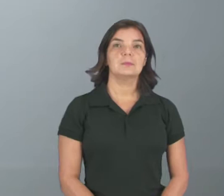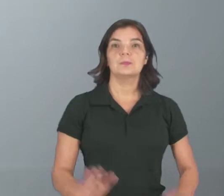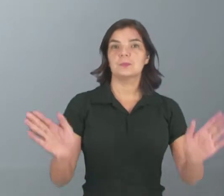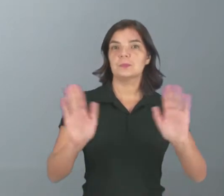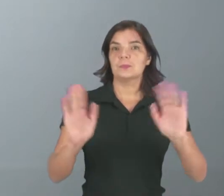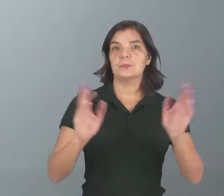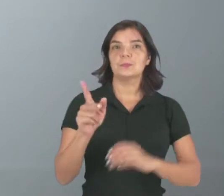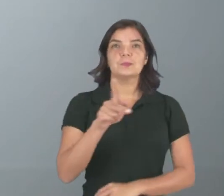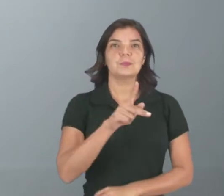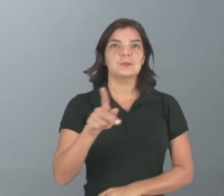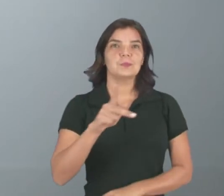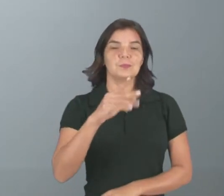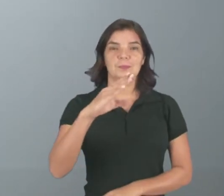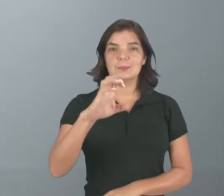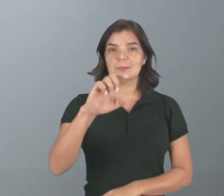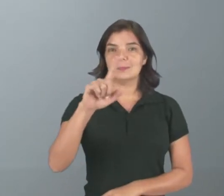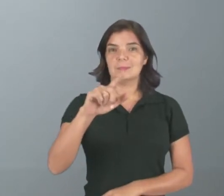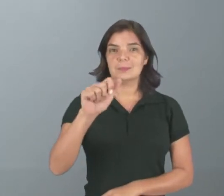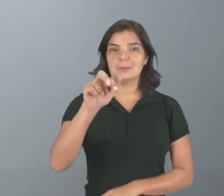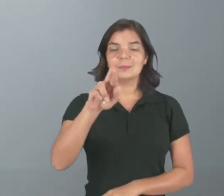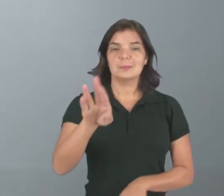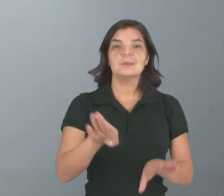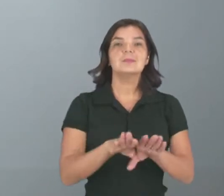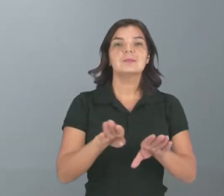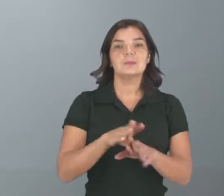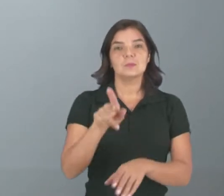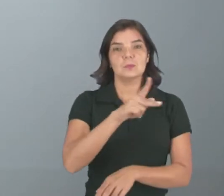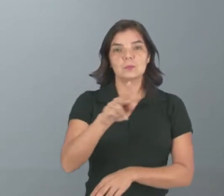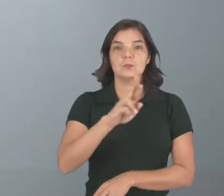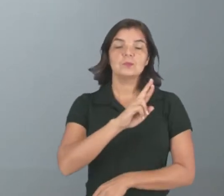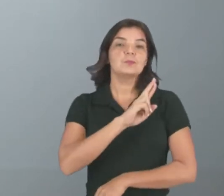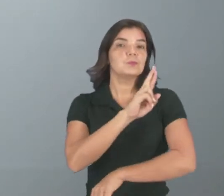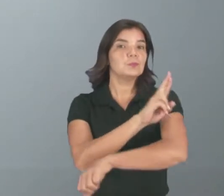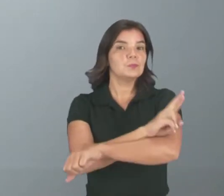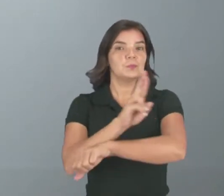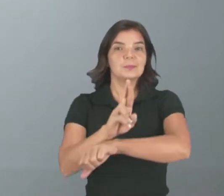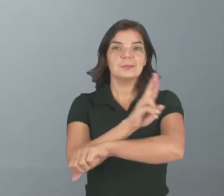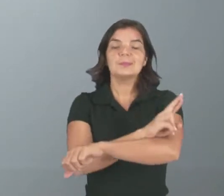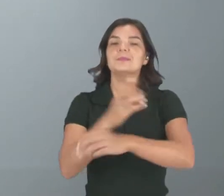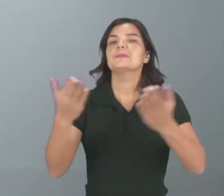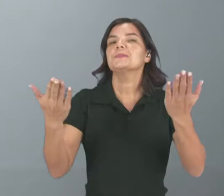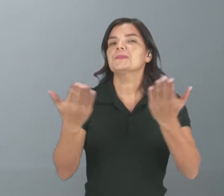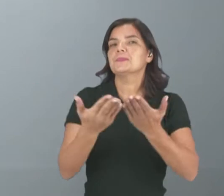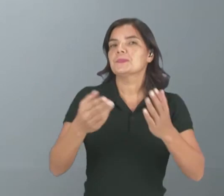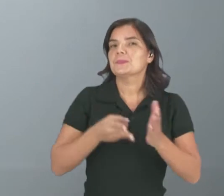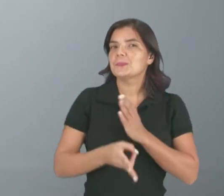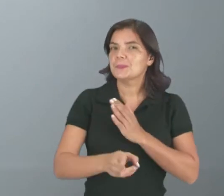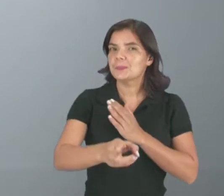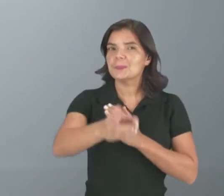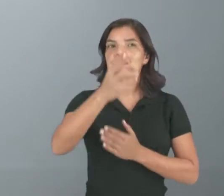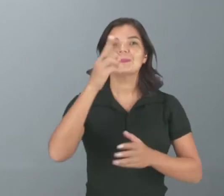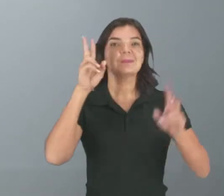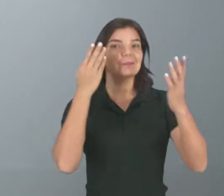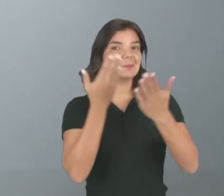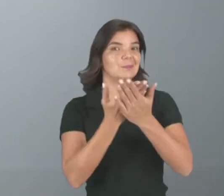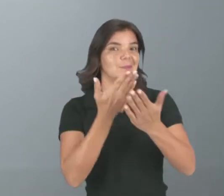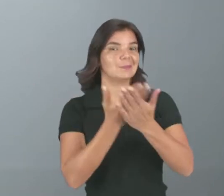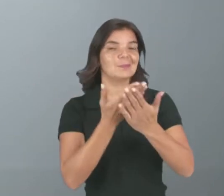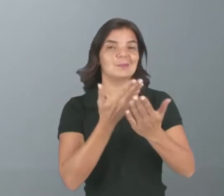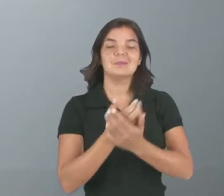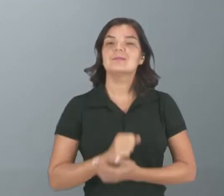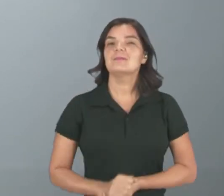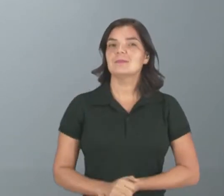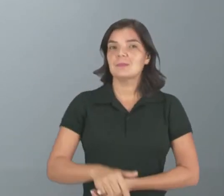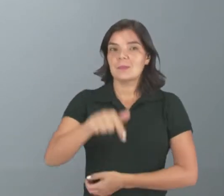Olá, sou o professor César Hildo, professor do ensino religioso, e hoje vamos dar continuidade à nossa aula. Nós